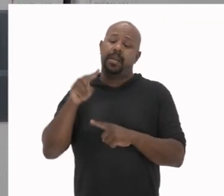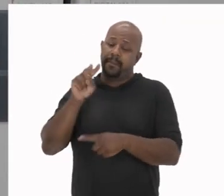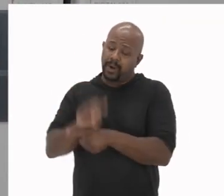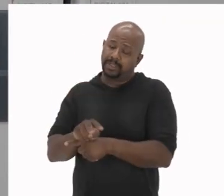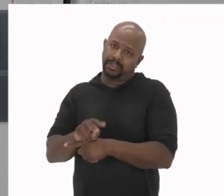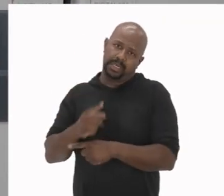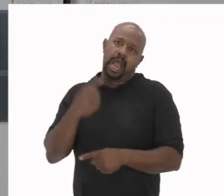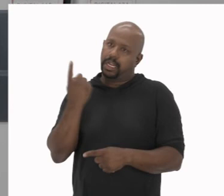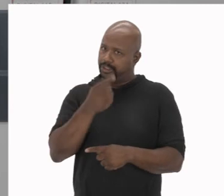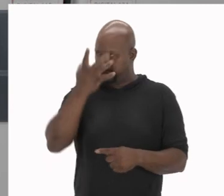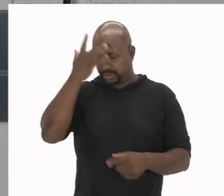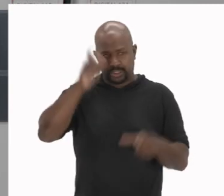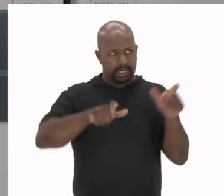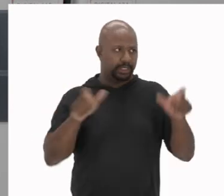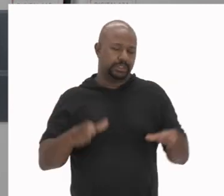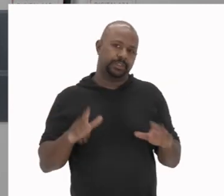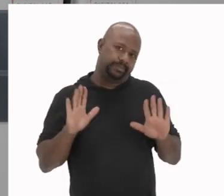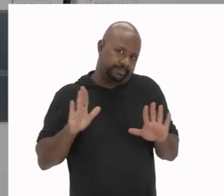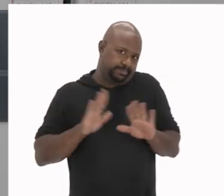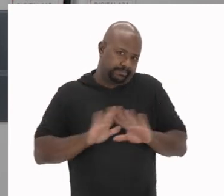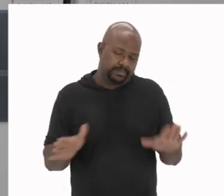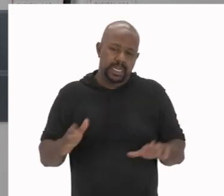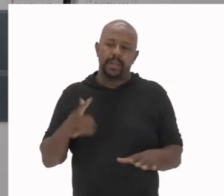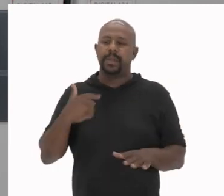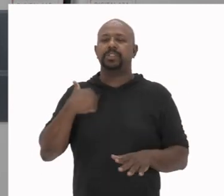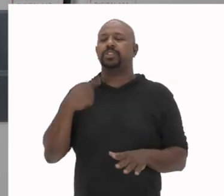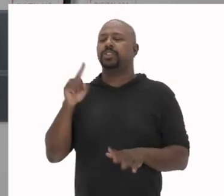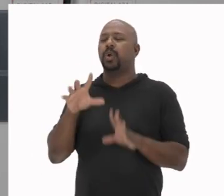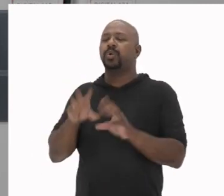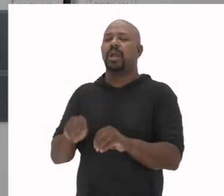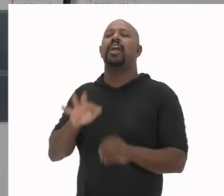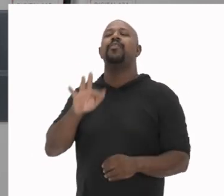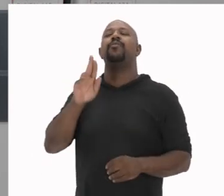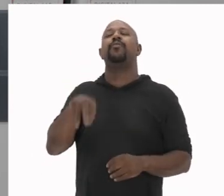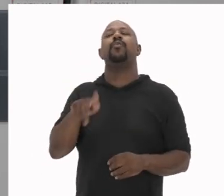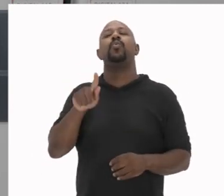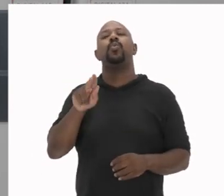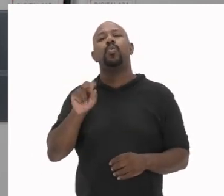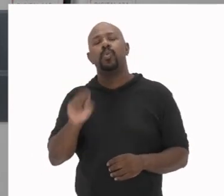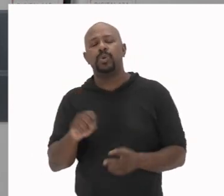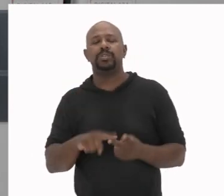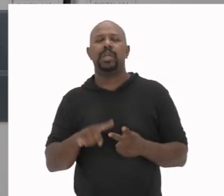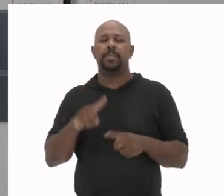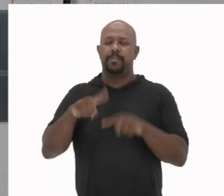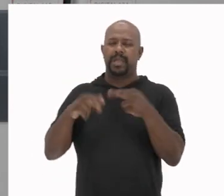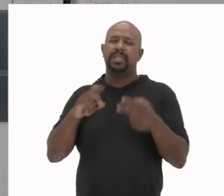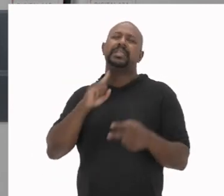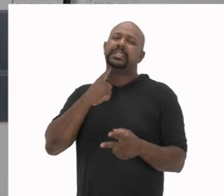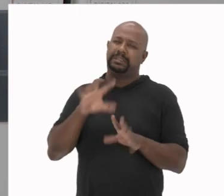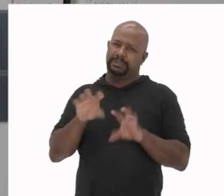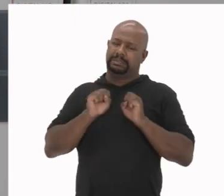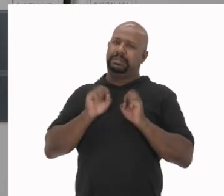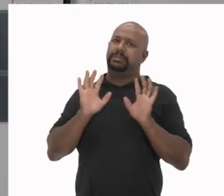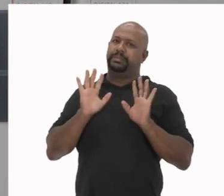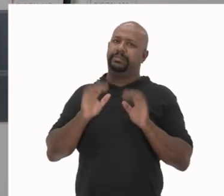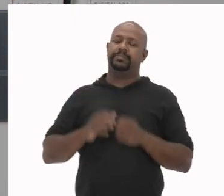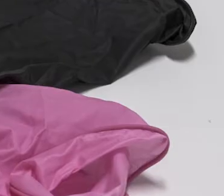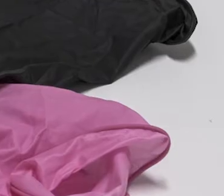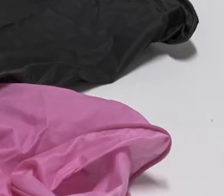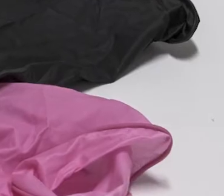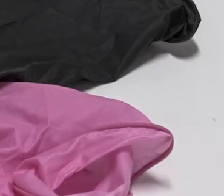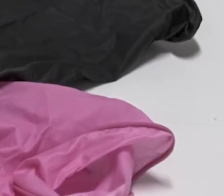vão proteger principalmente a gente, né, porque para a gente não tocar em fungos e materiais